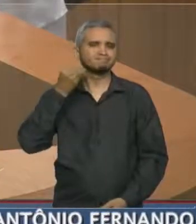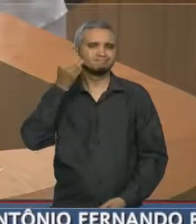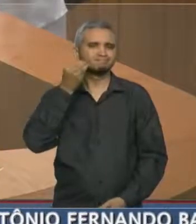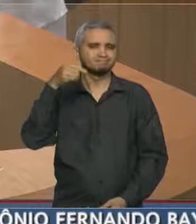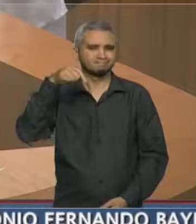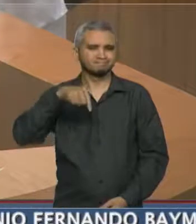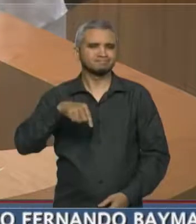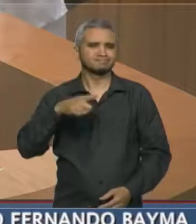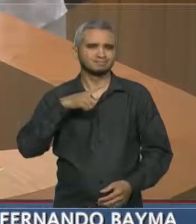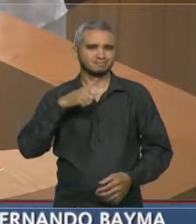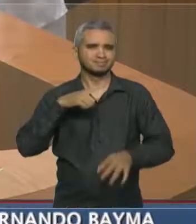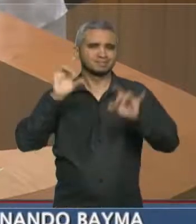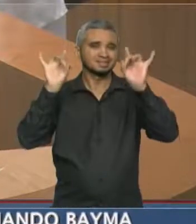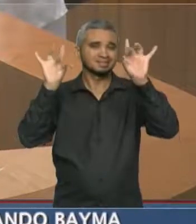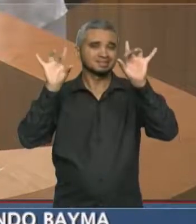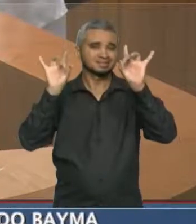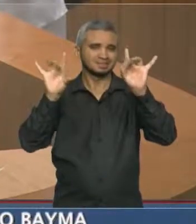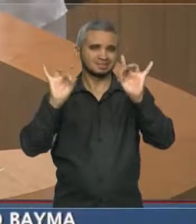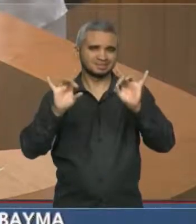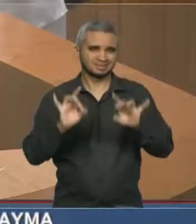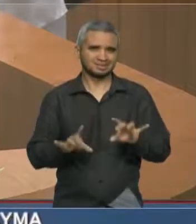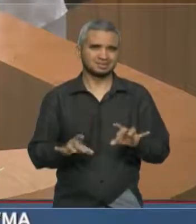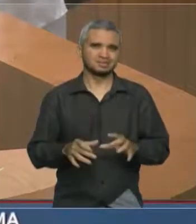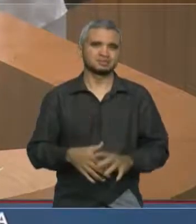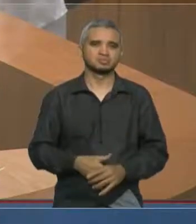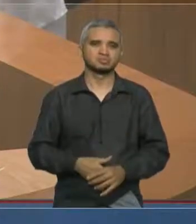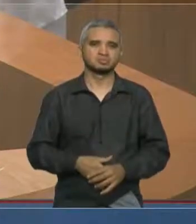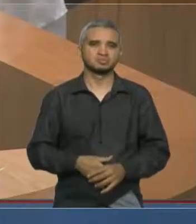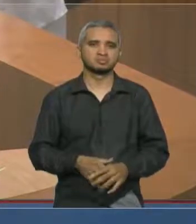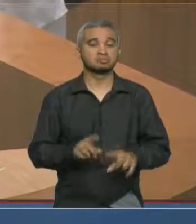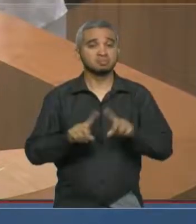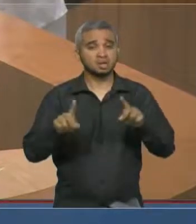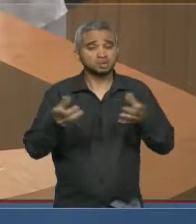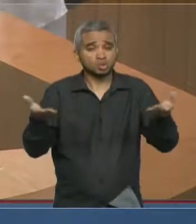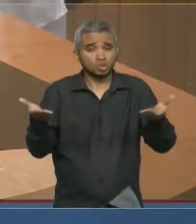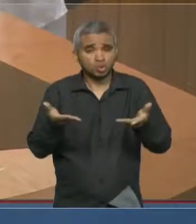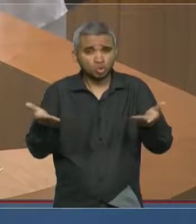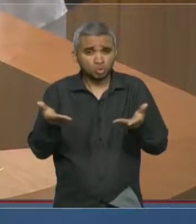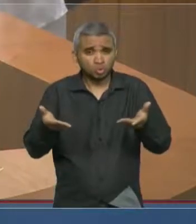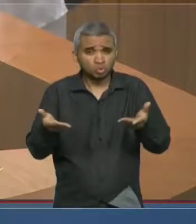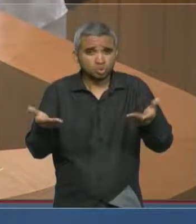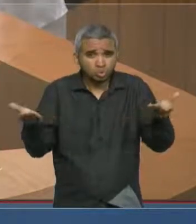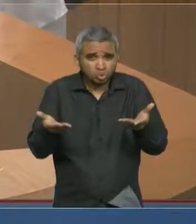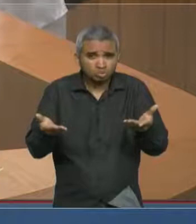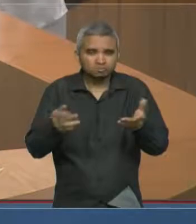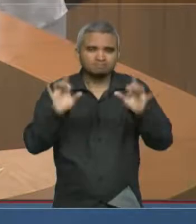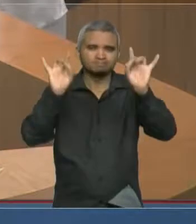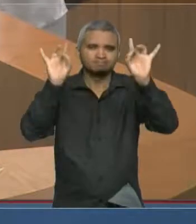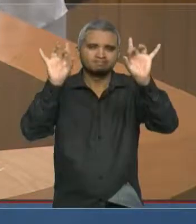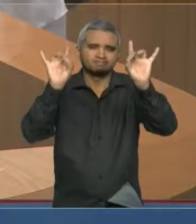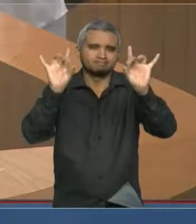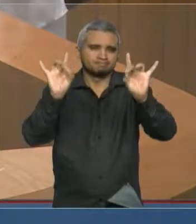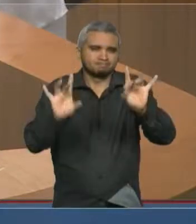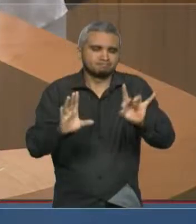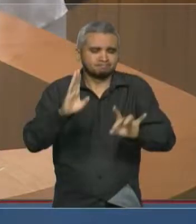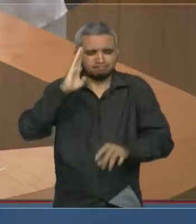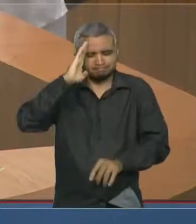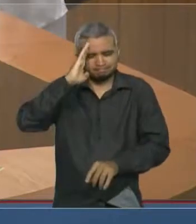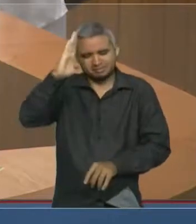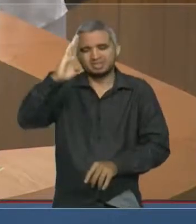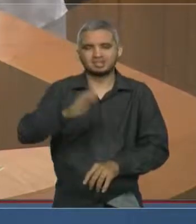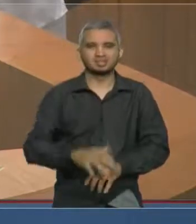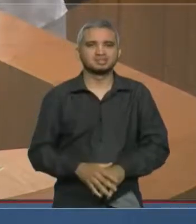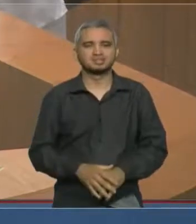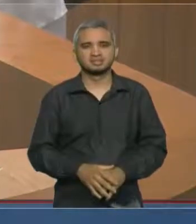casa. Mas este é especial para mim. Este evento é especial para mim. porque quando não se